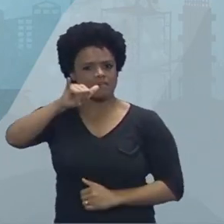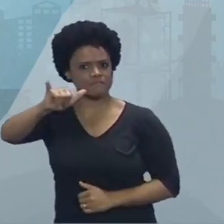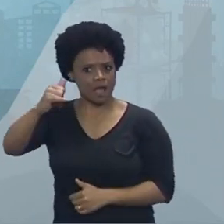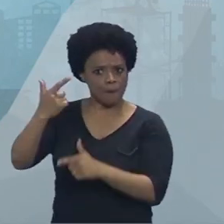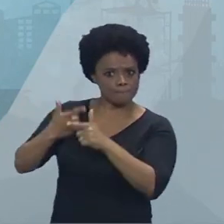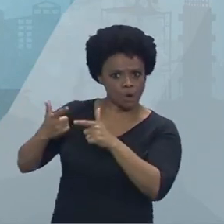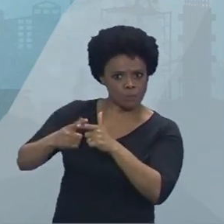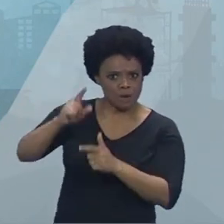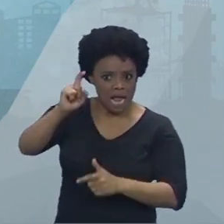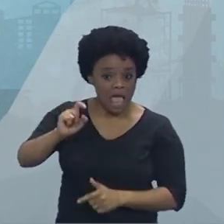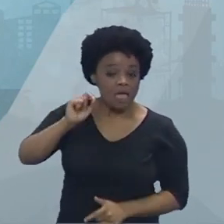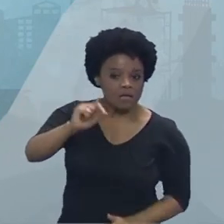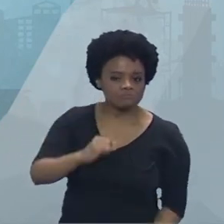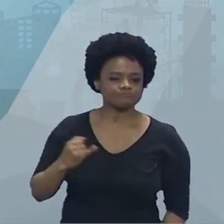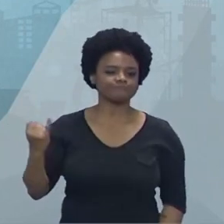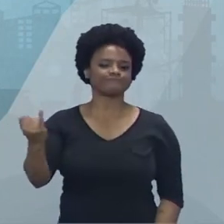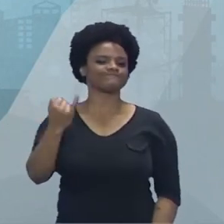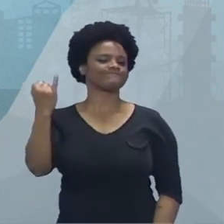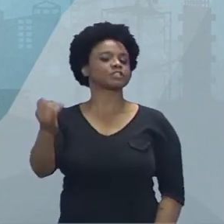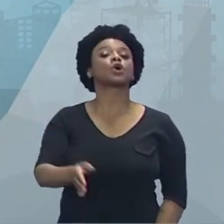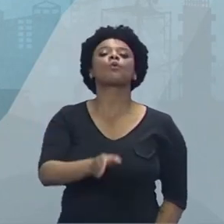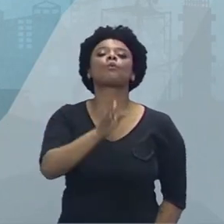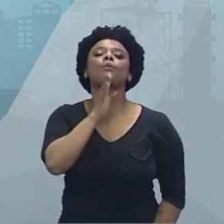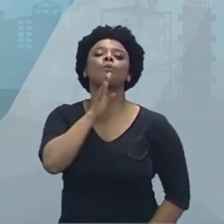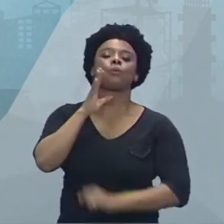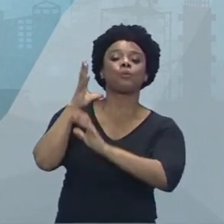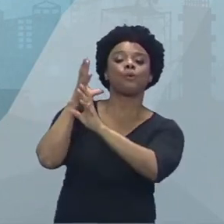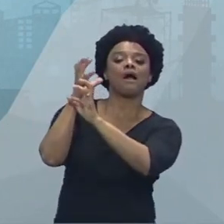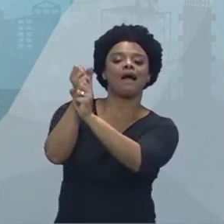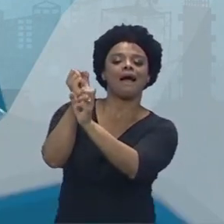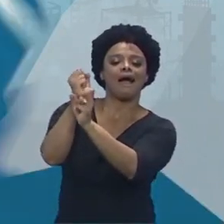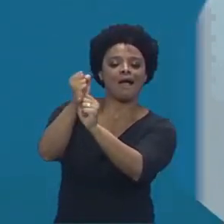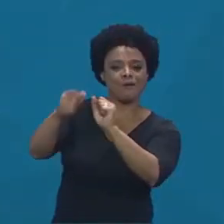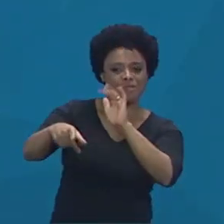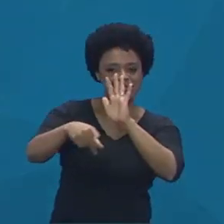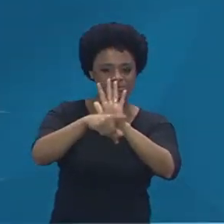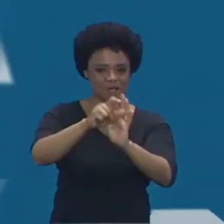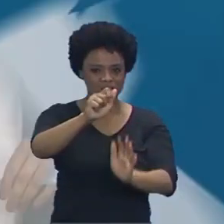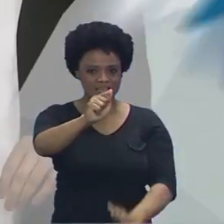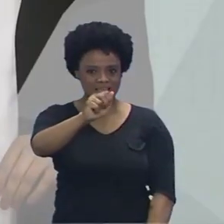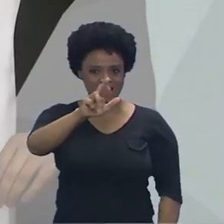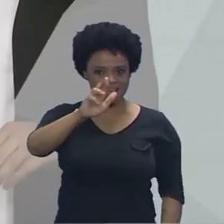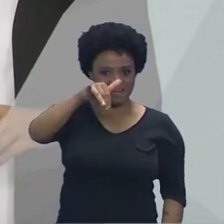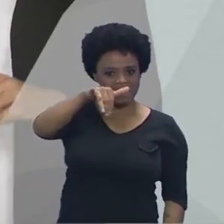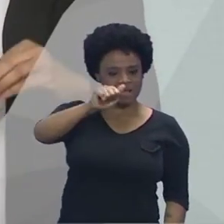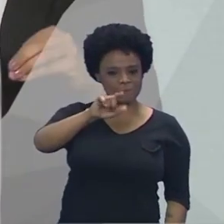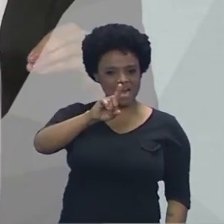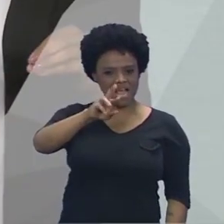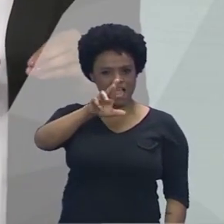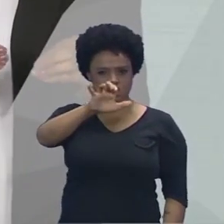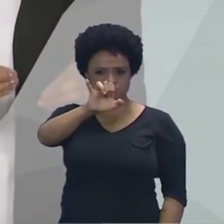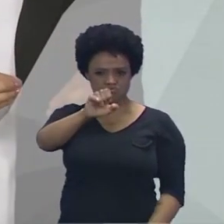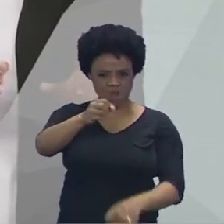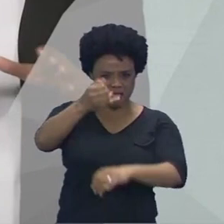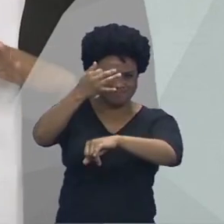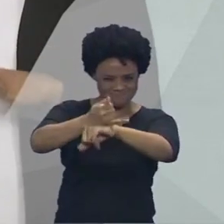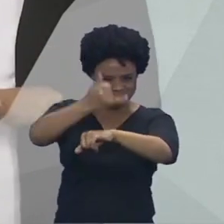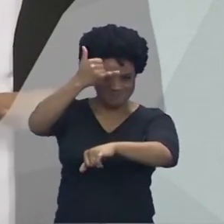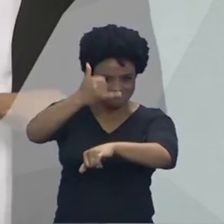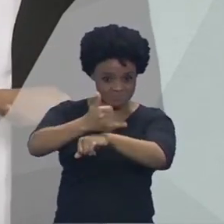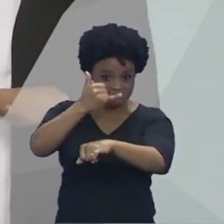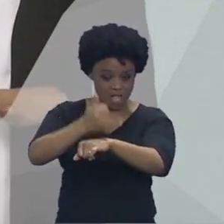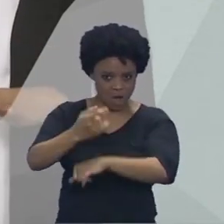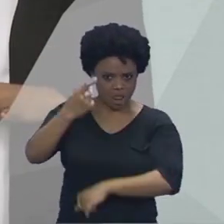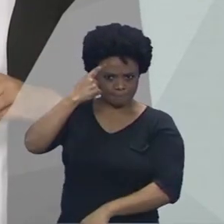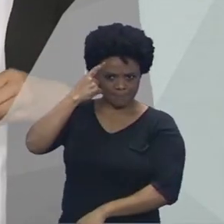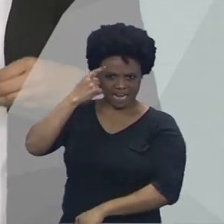problema, é fundamental conhecer os cálculos de armadura. Além desse problema, imagine que a altura e a largura de